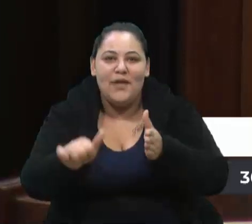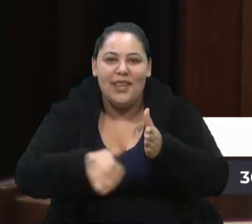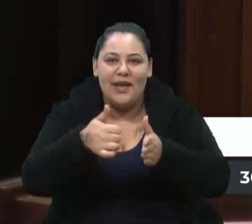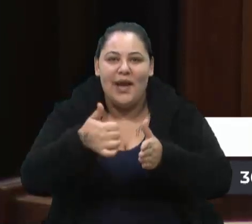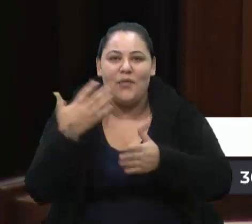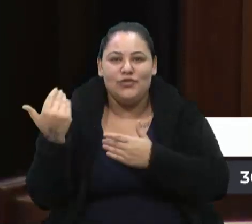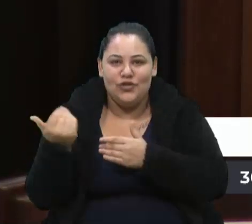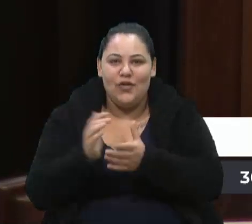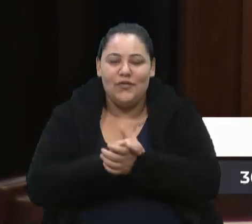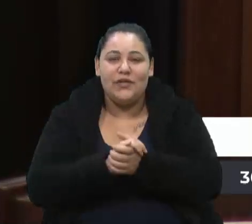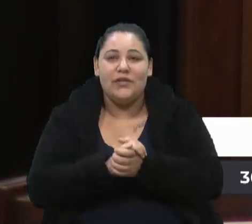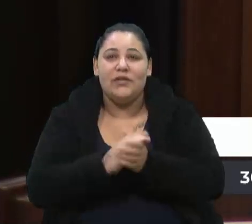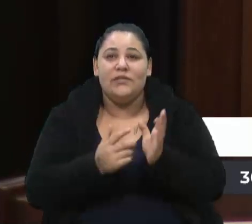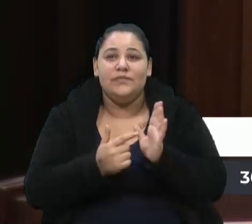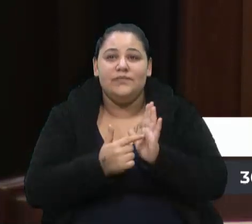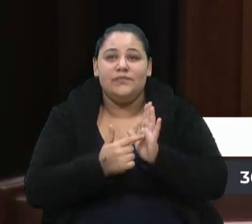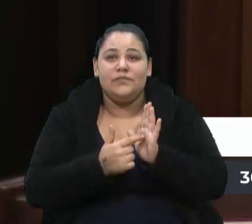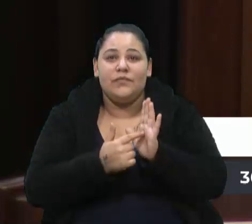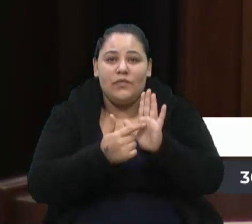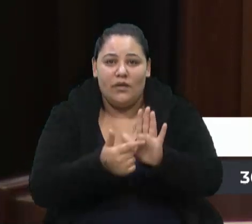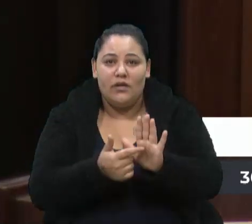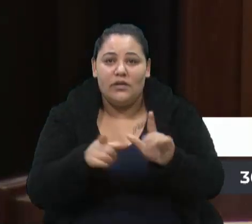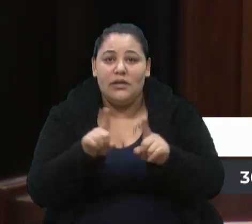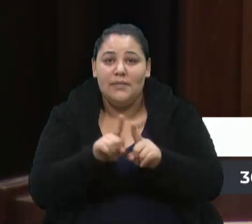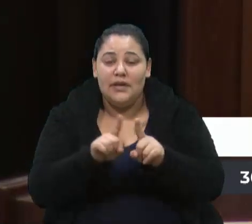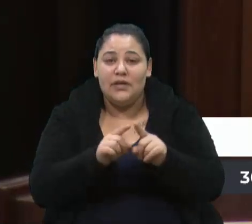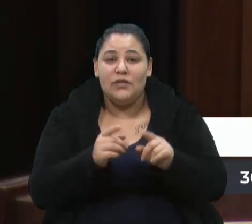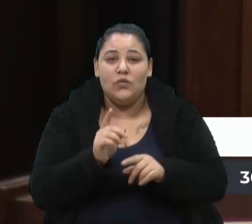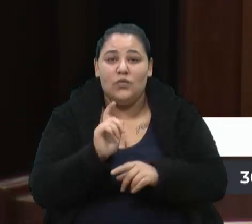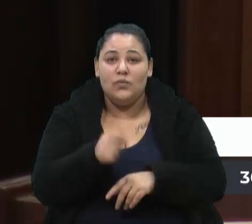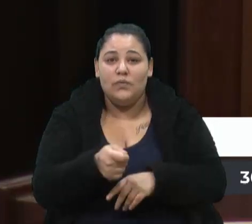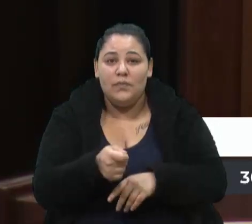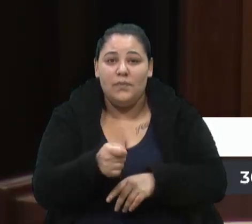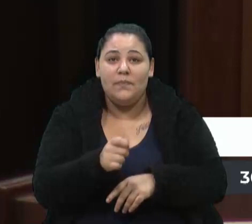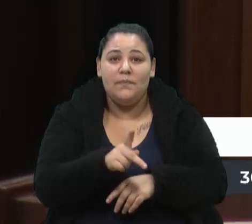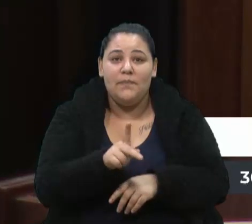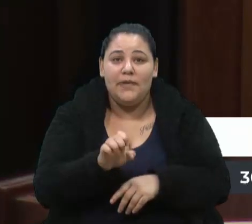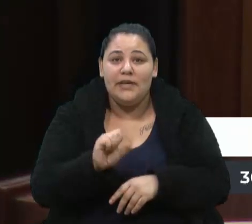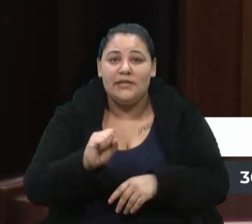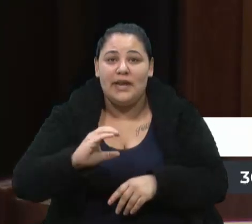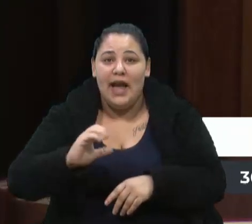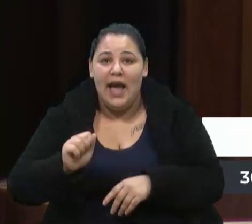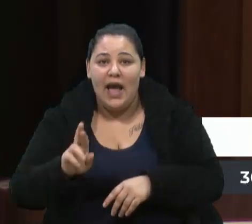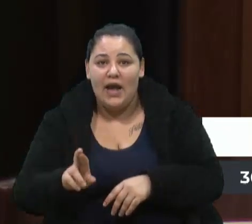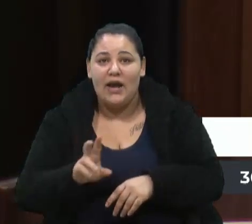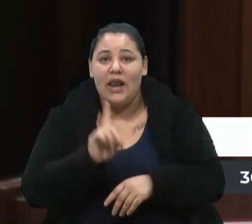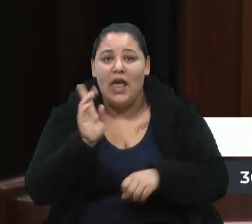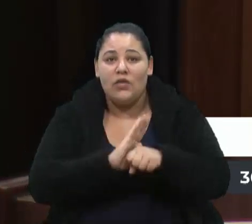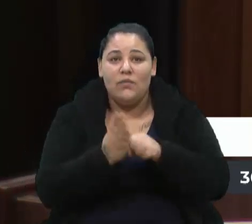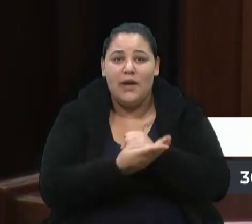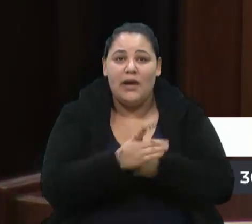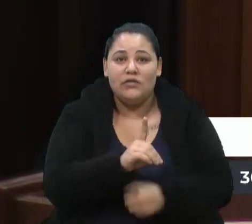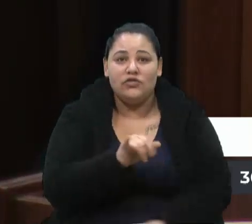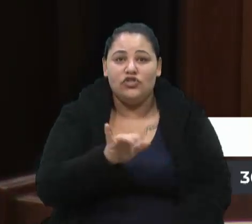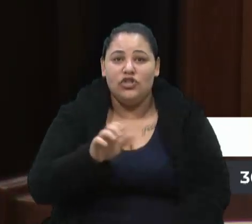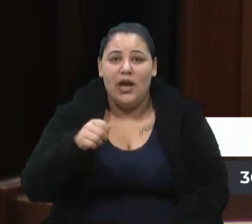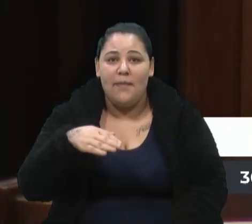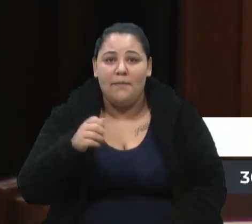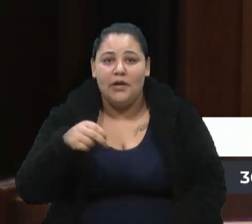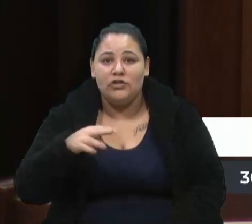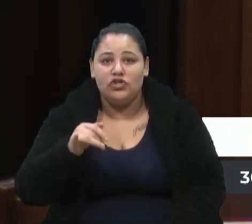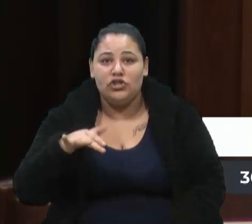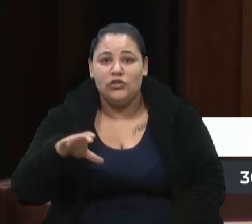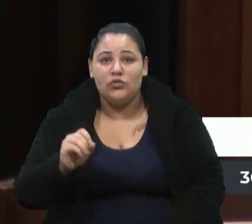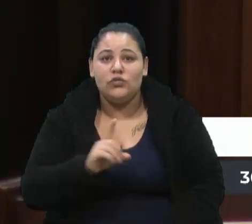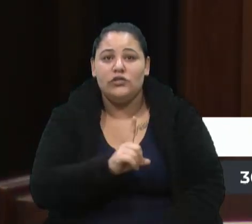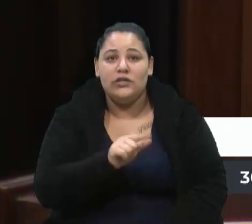também o pescar Diamantino 17 jovens foram formados no dia 10 receberam certificação